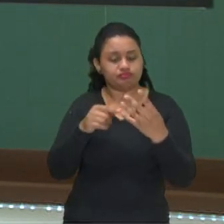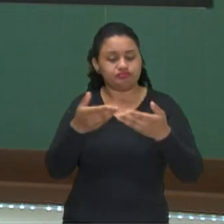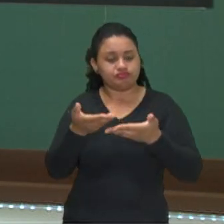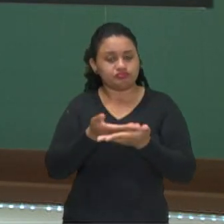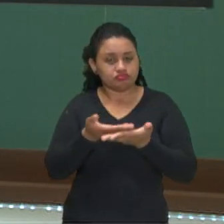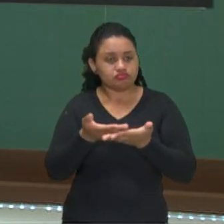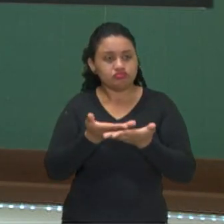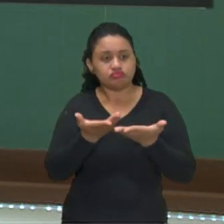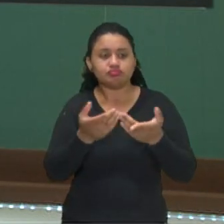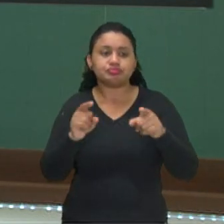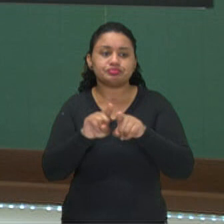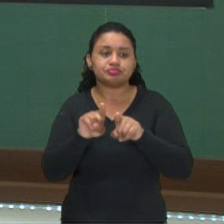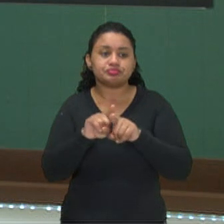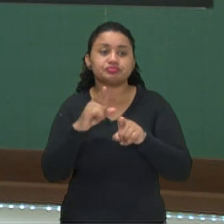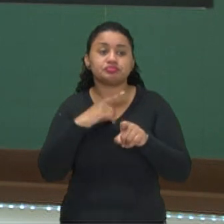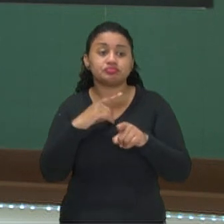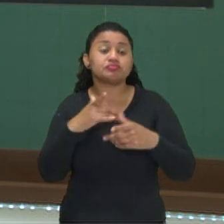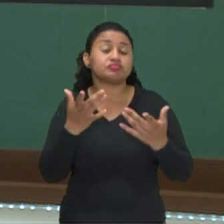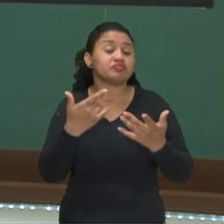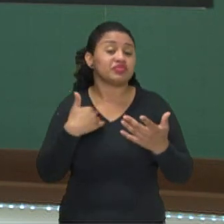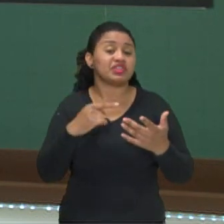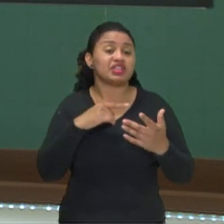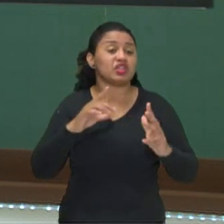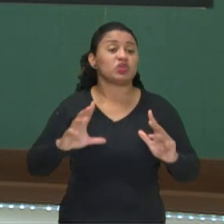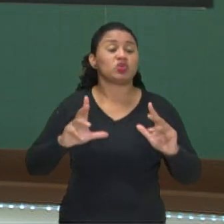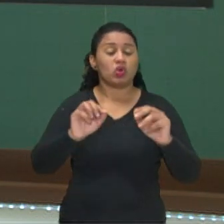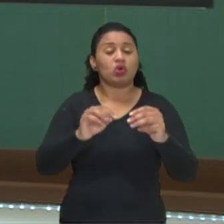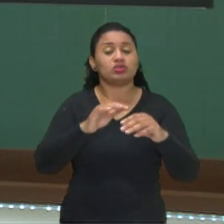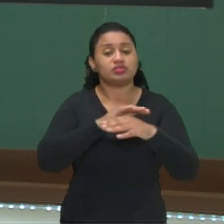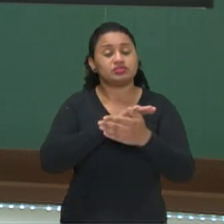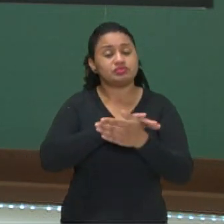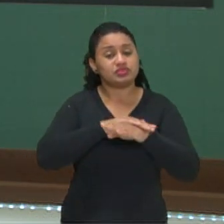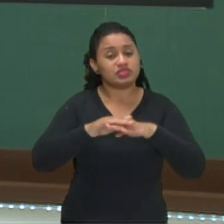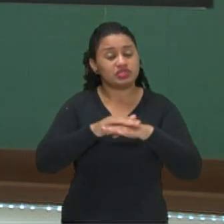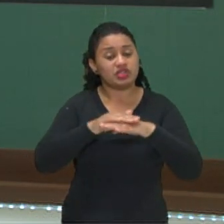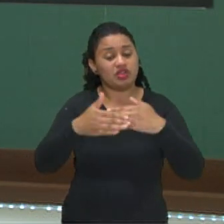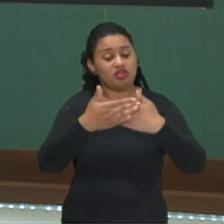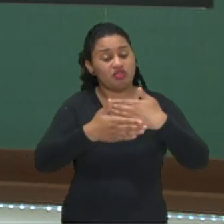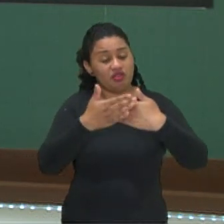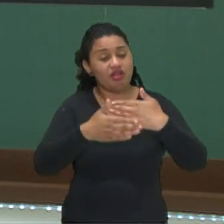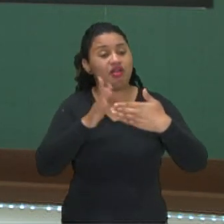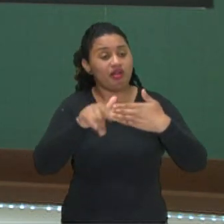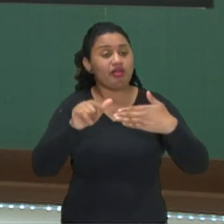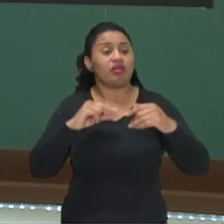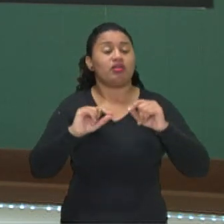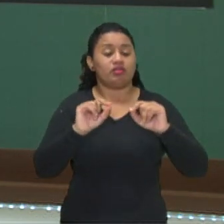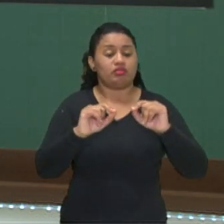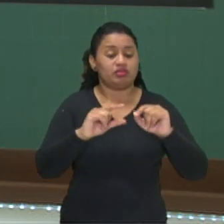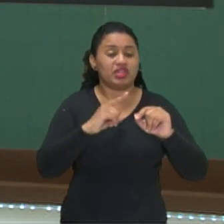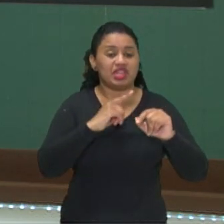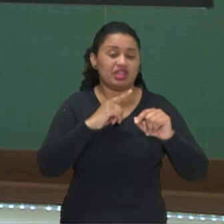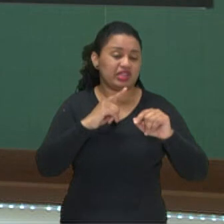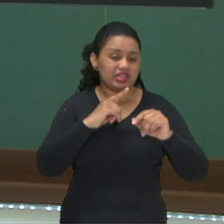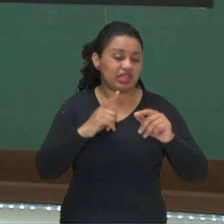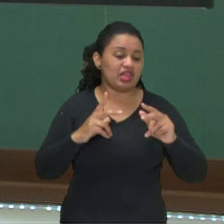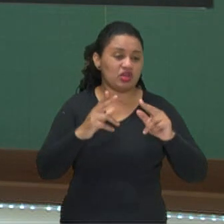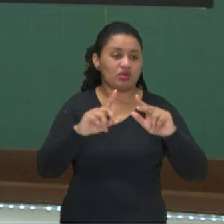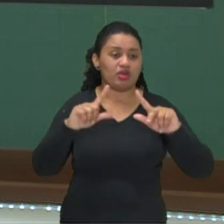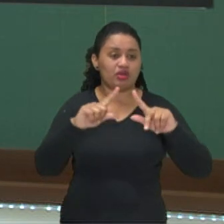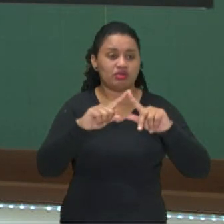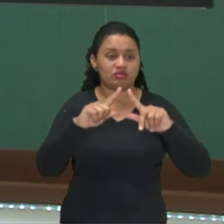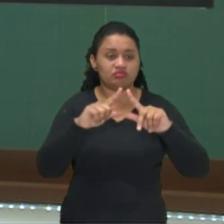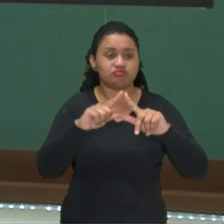ali. Então nós vamos ter que todas as faces dele são exatamente formadas pela mesma figura,